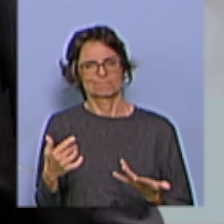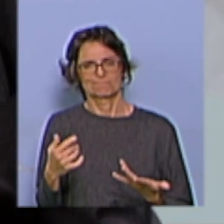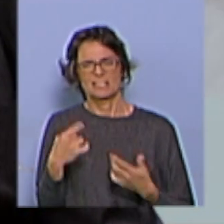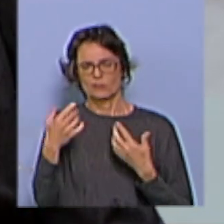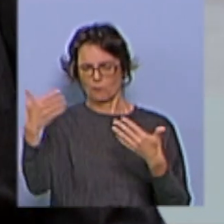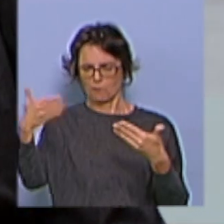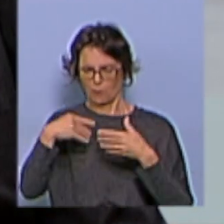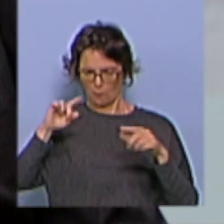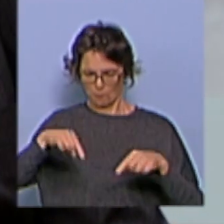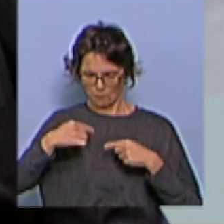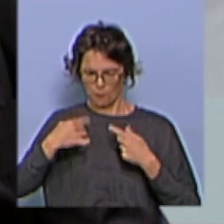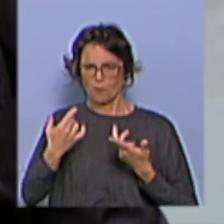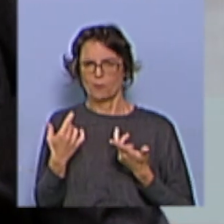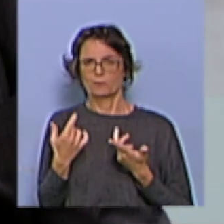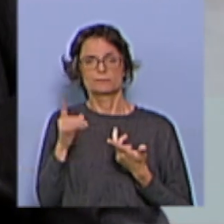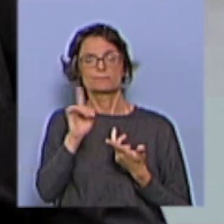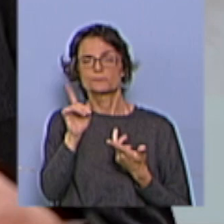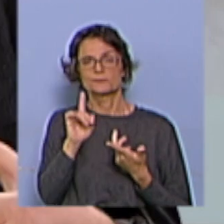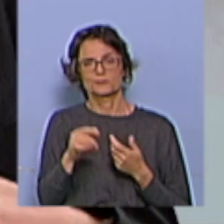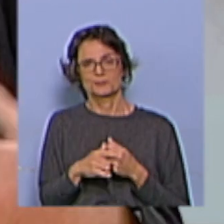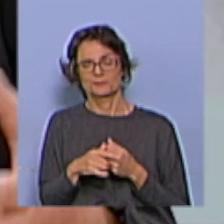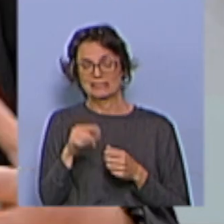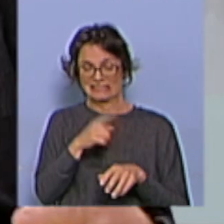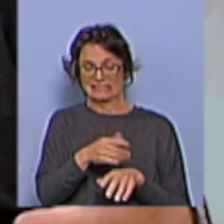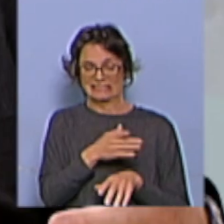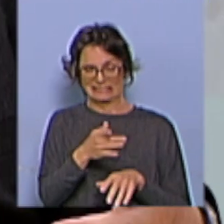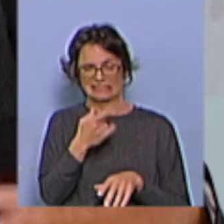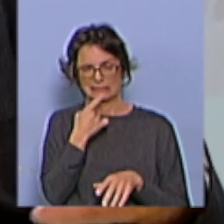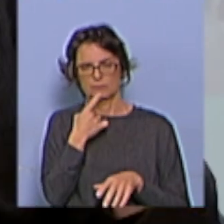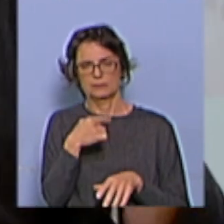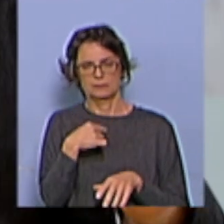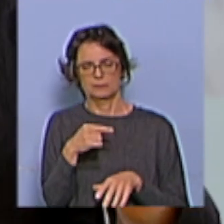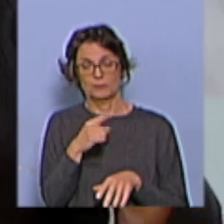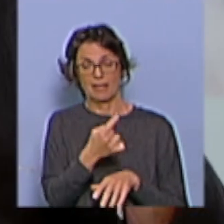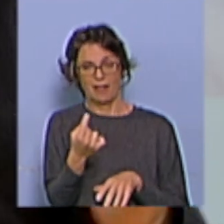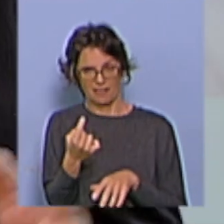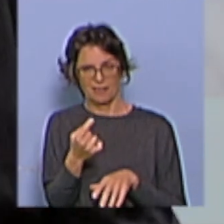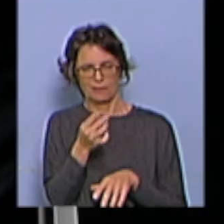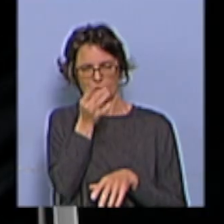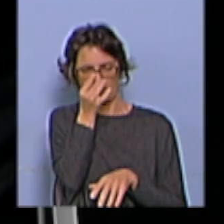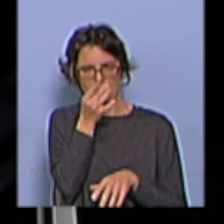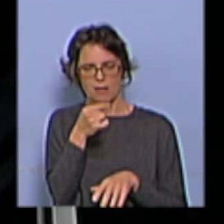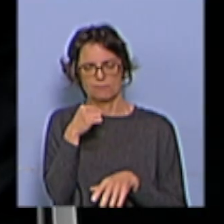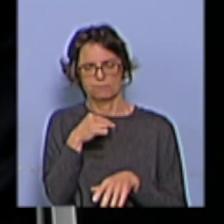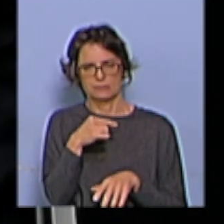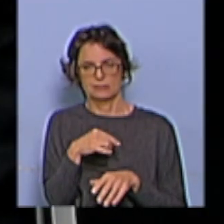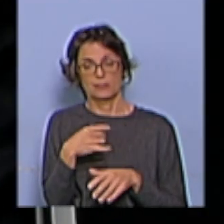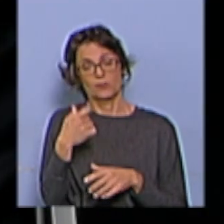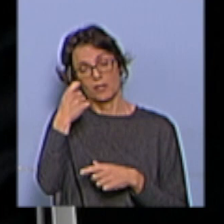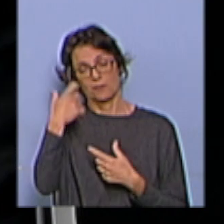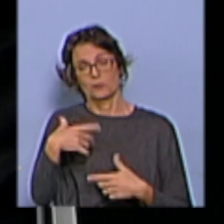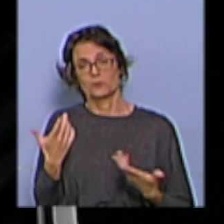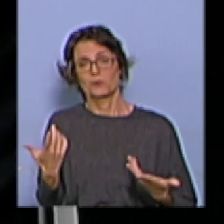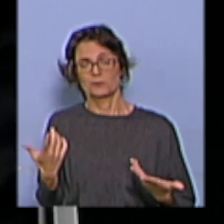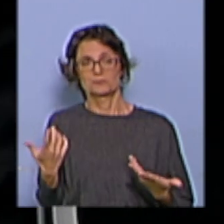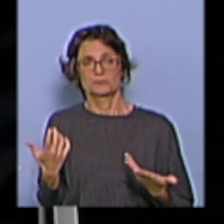ser, na realidade este tempo veio-nos trazer que as coisas não são bem assim, que as coisas são muito mais